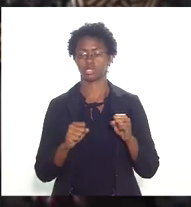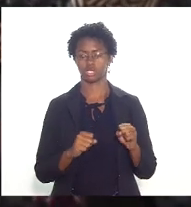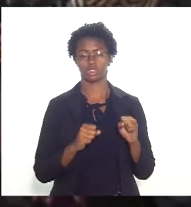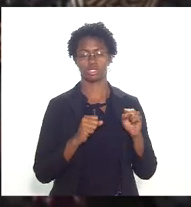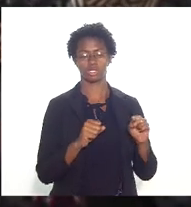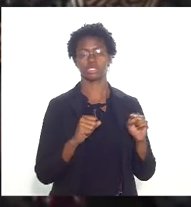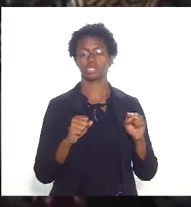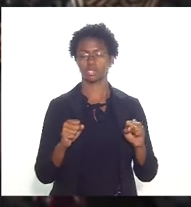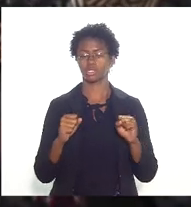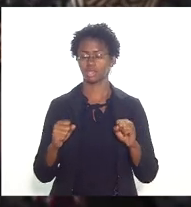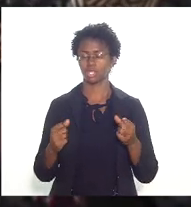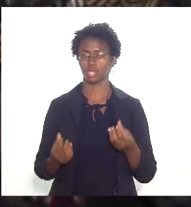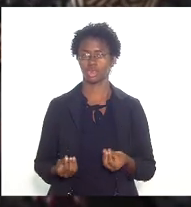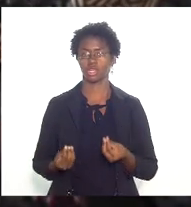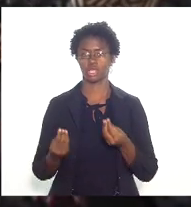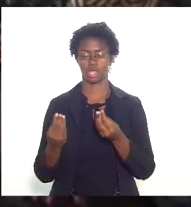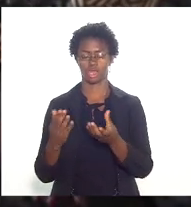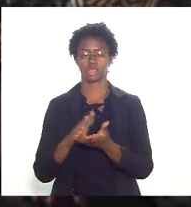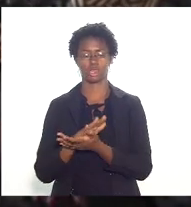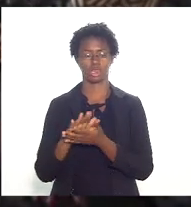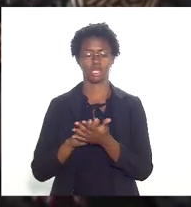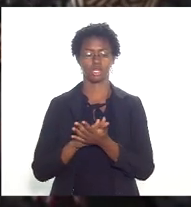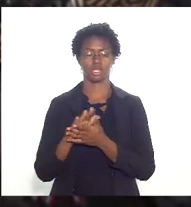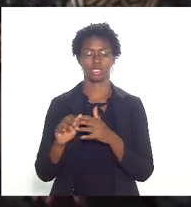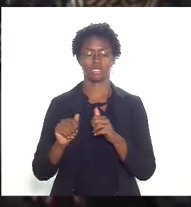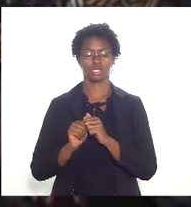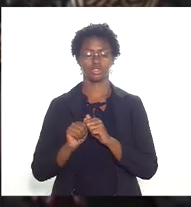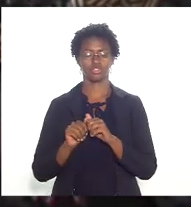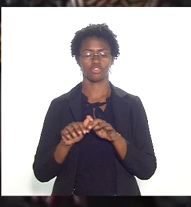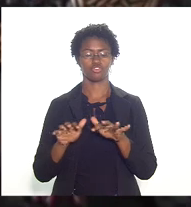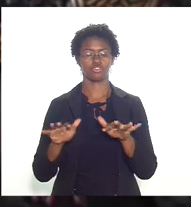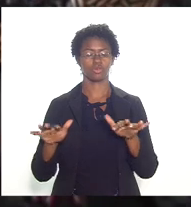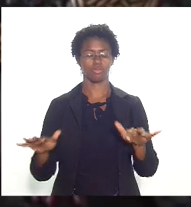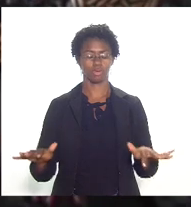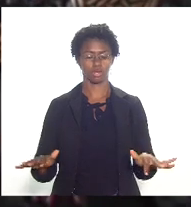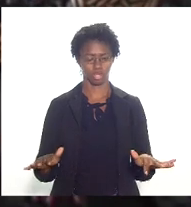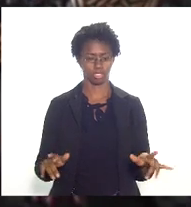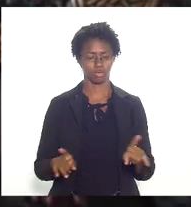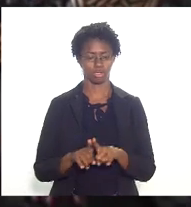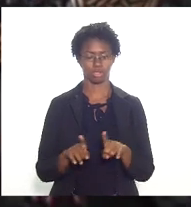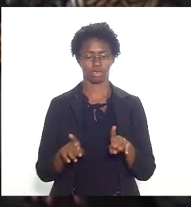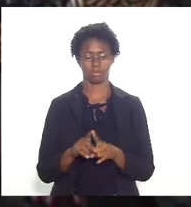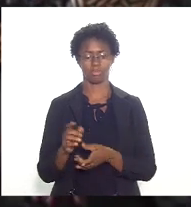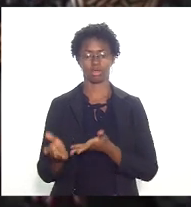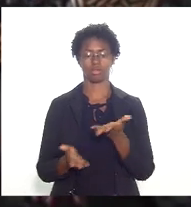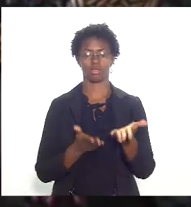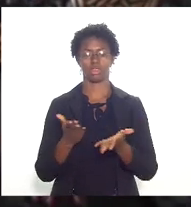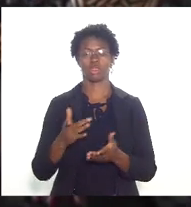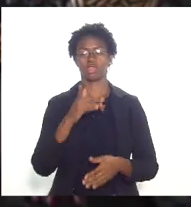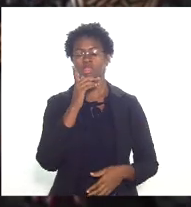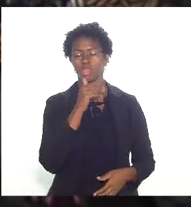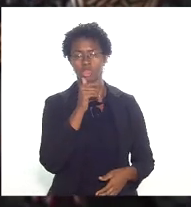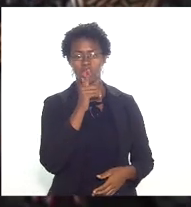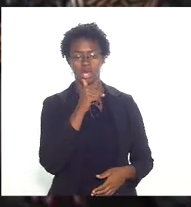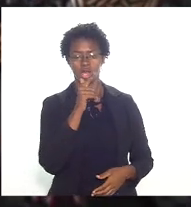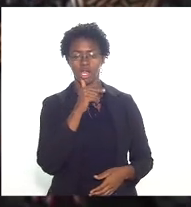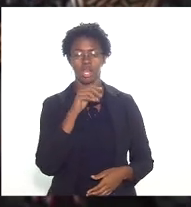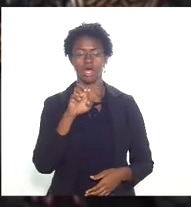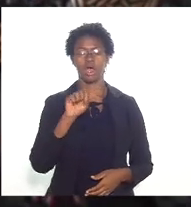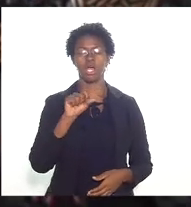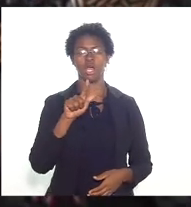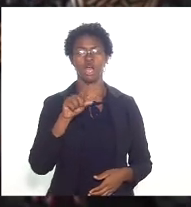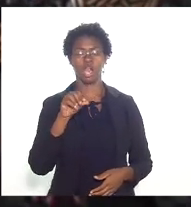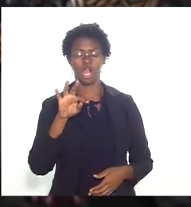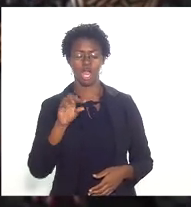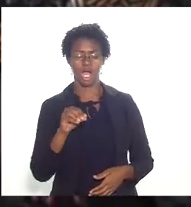de nada relacionado a distribuição e tratamento de água e esgoto como eu via que